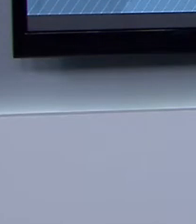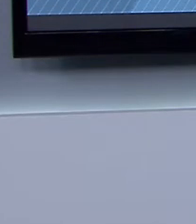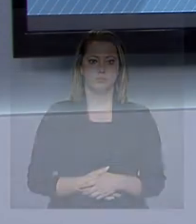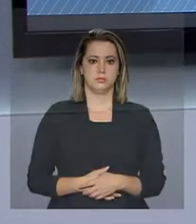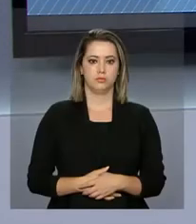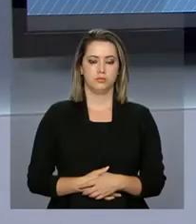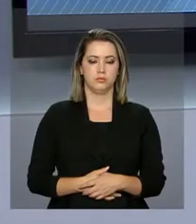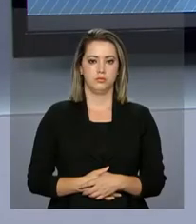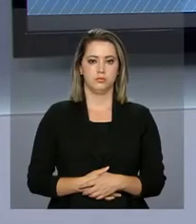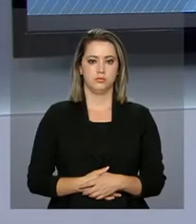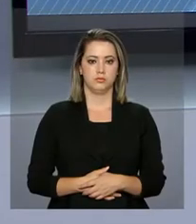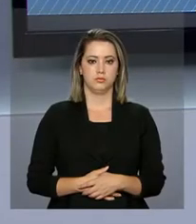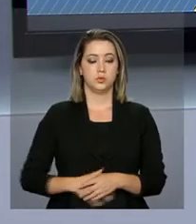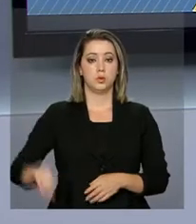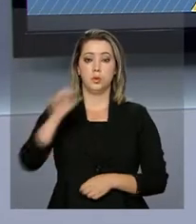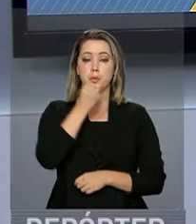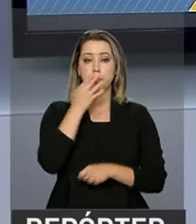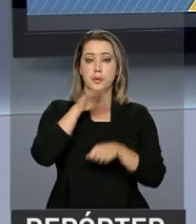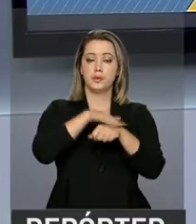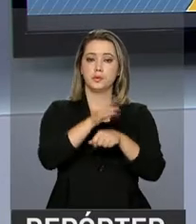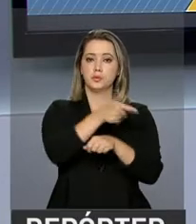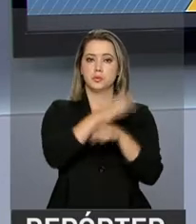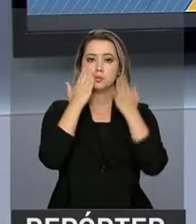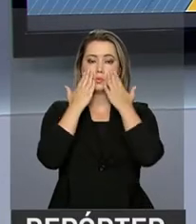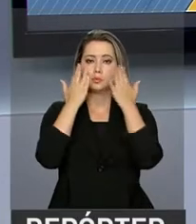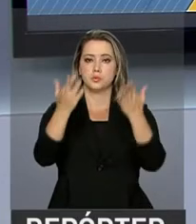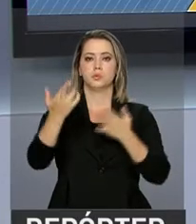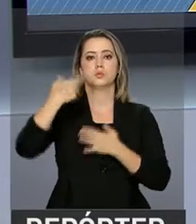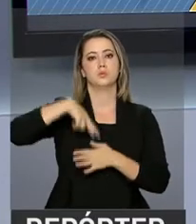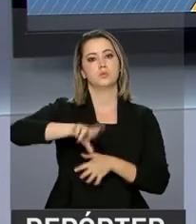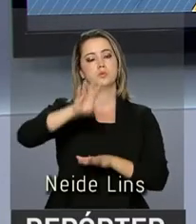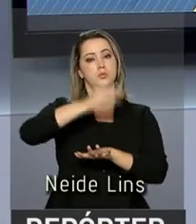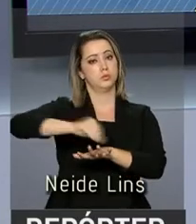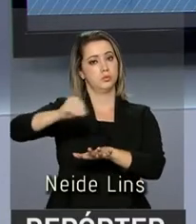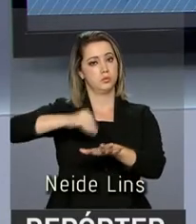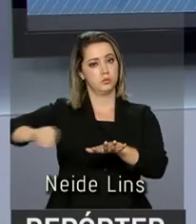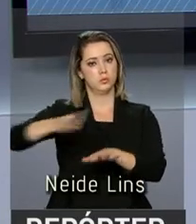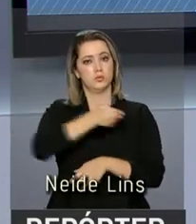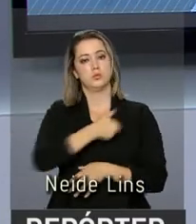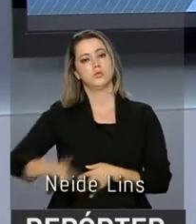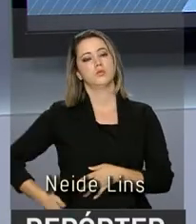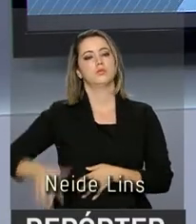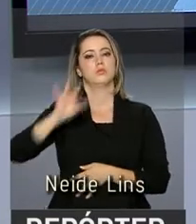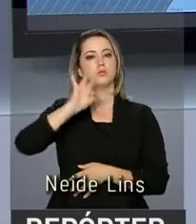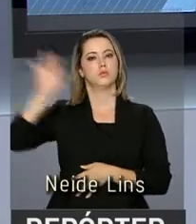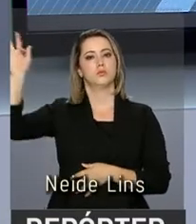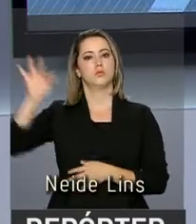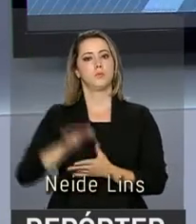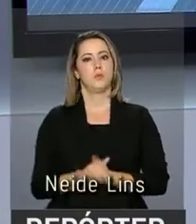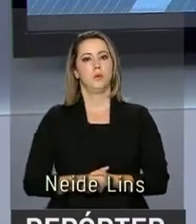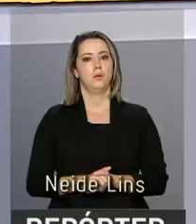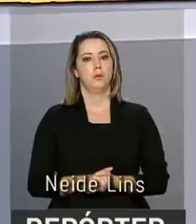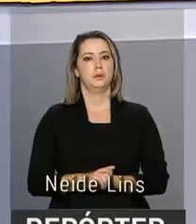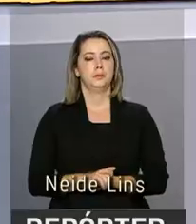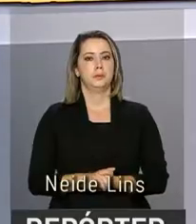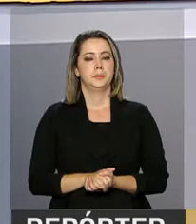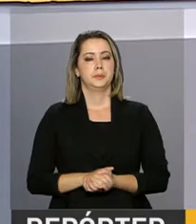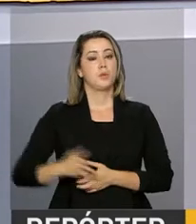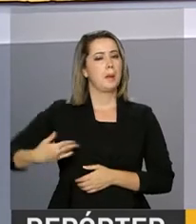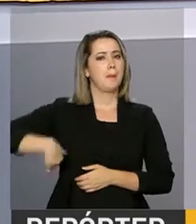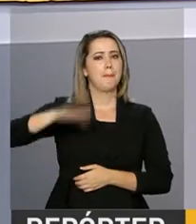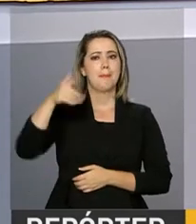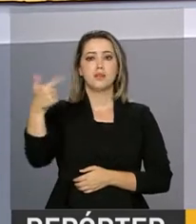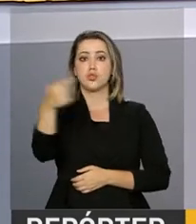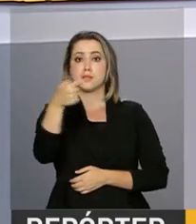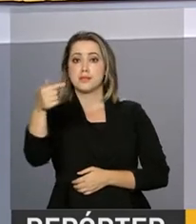olá boa noite começa agora mais uma edição do repórter nbr com as notícias do governo federal mais